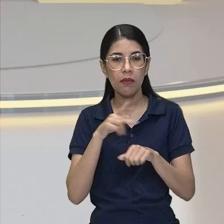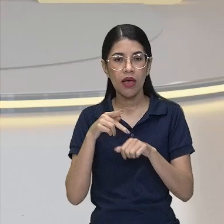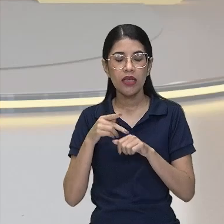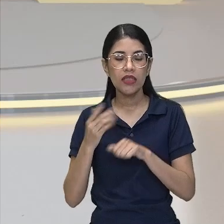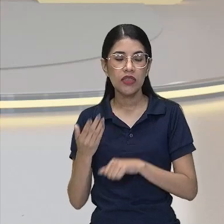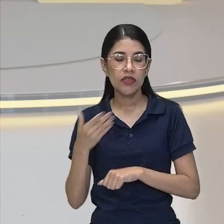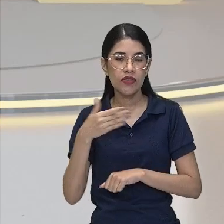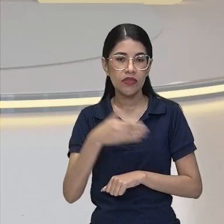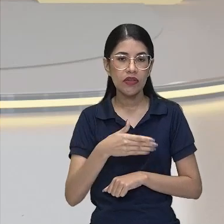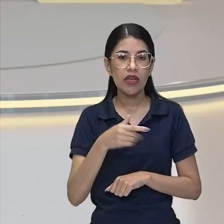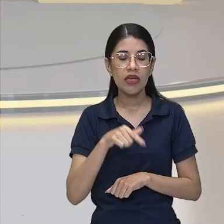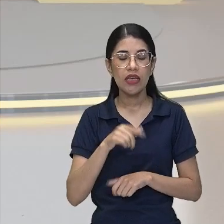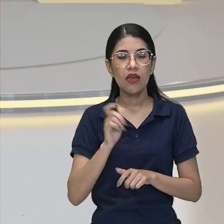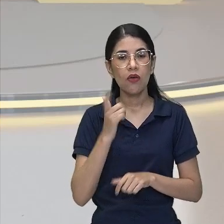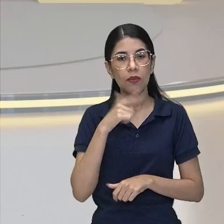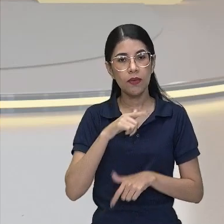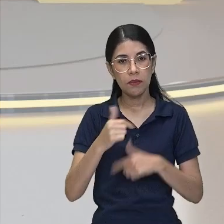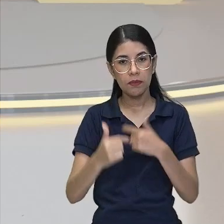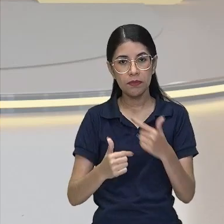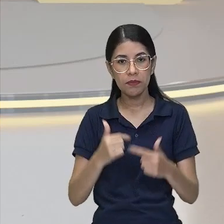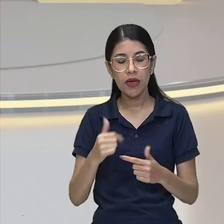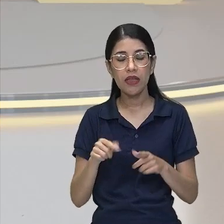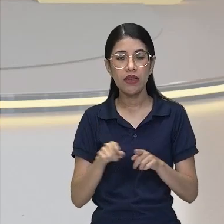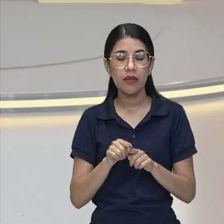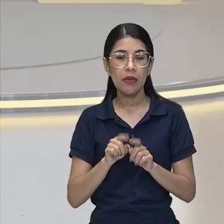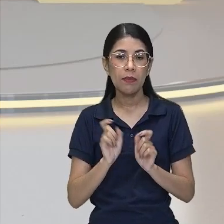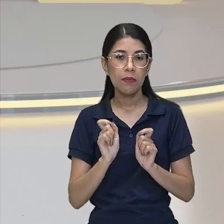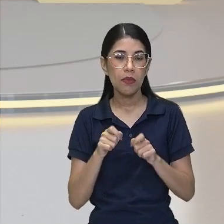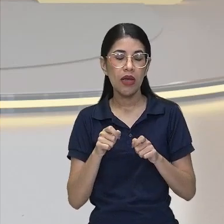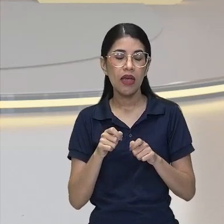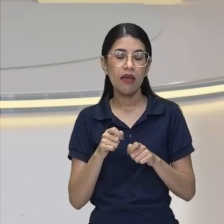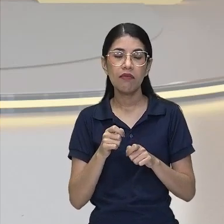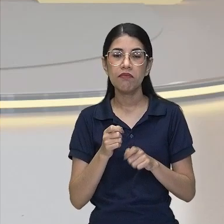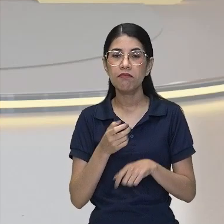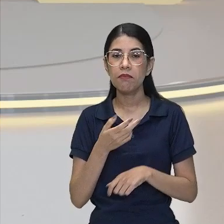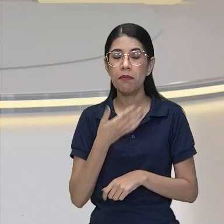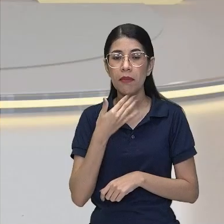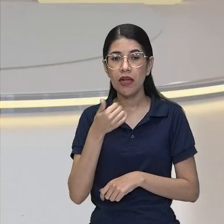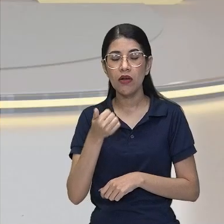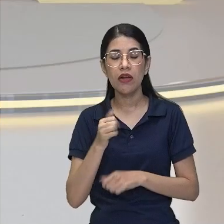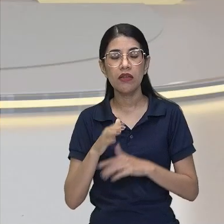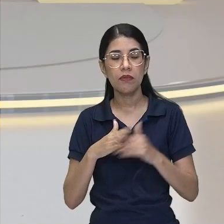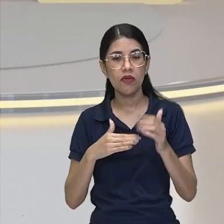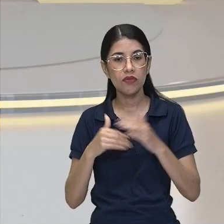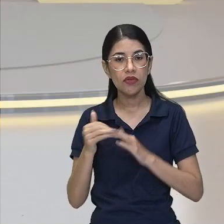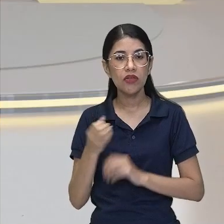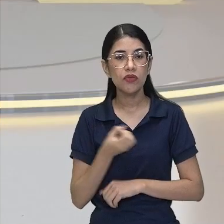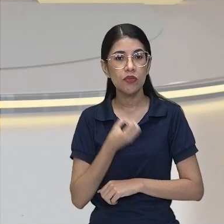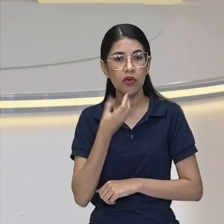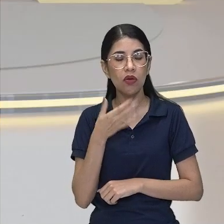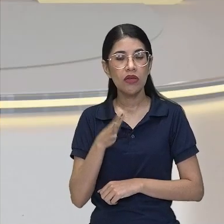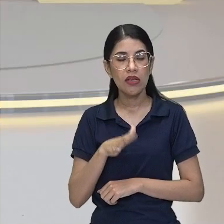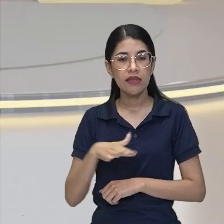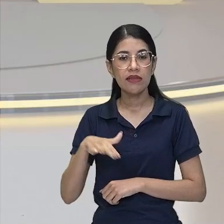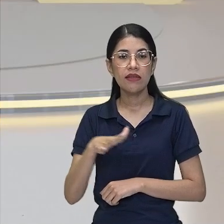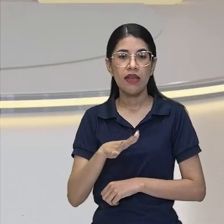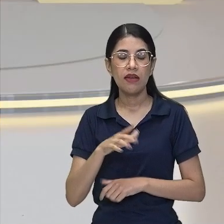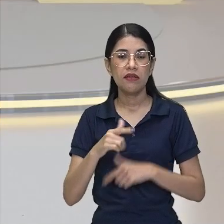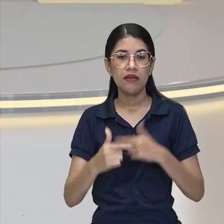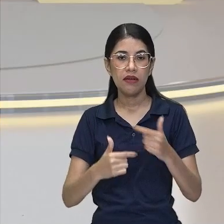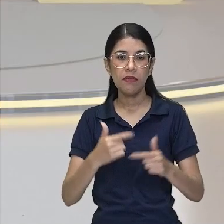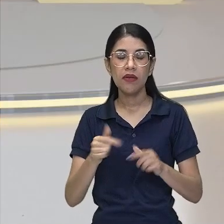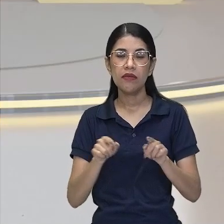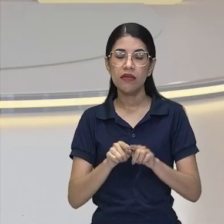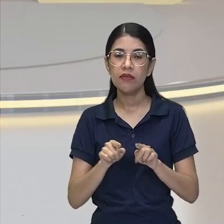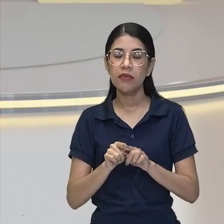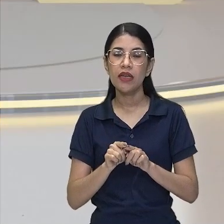nacionalidades, e isso, inclusive, trouxe até melhorias, né? A gente tem bons profissionais dentro desses setores, então abriu ali